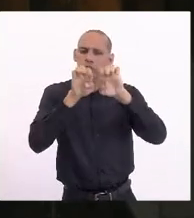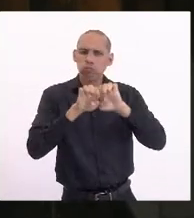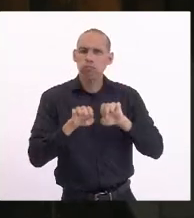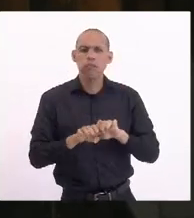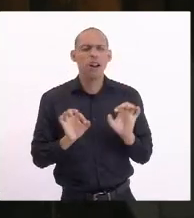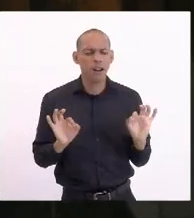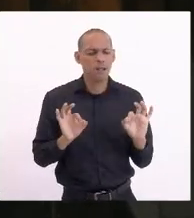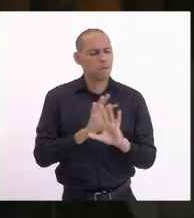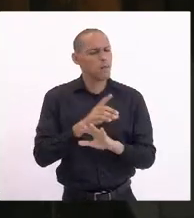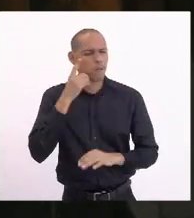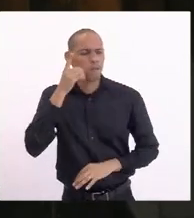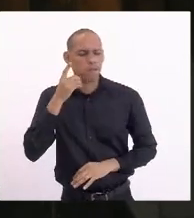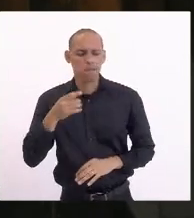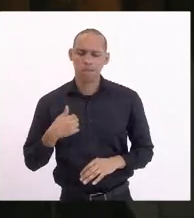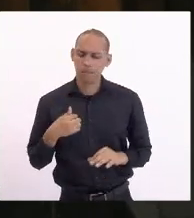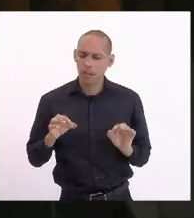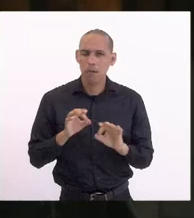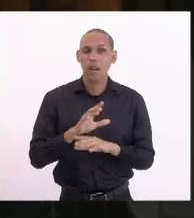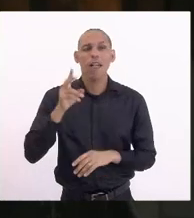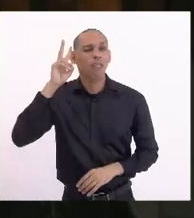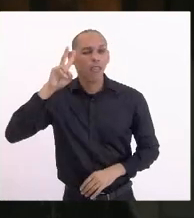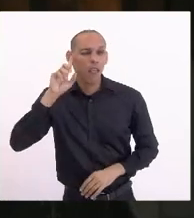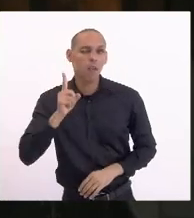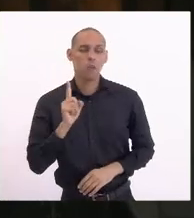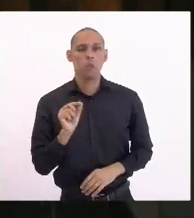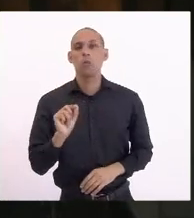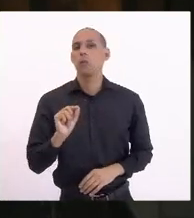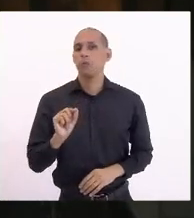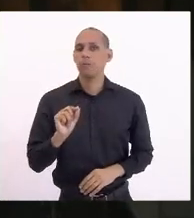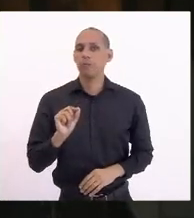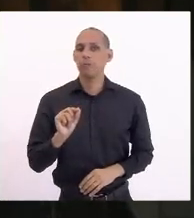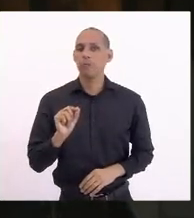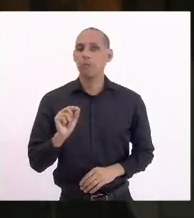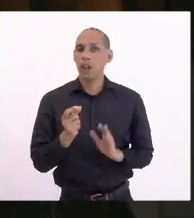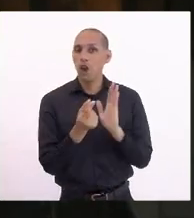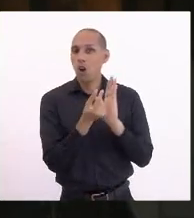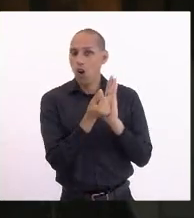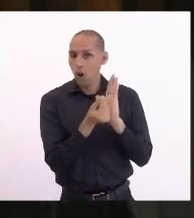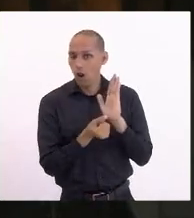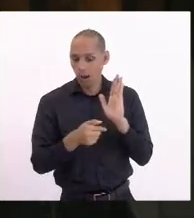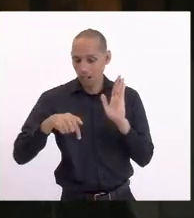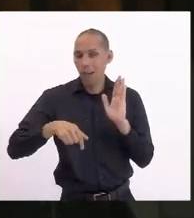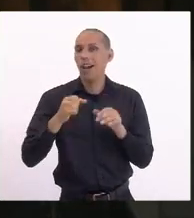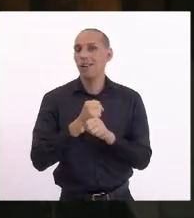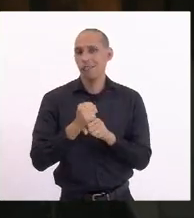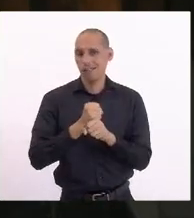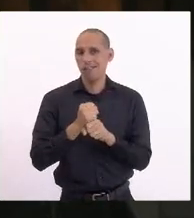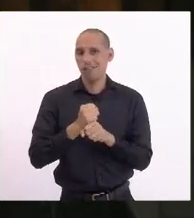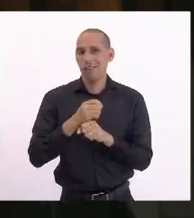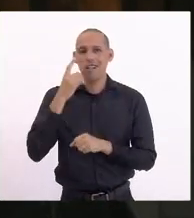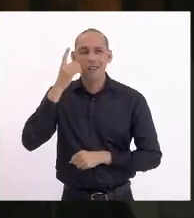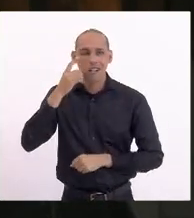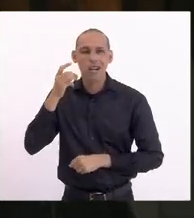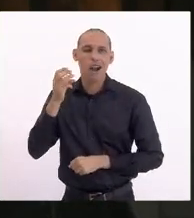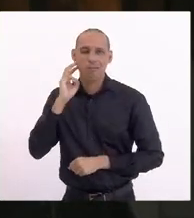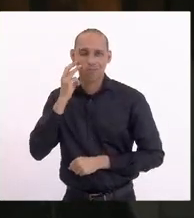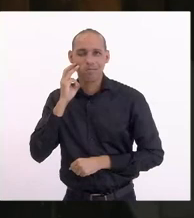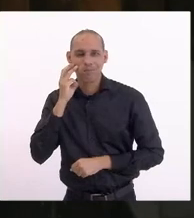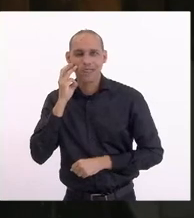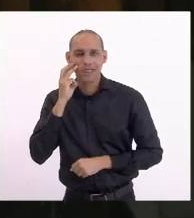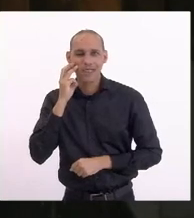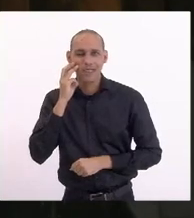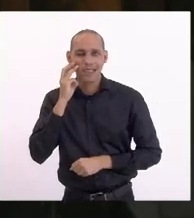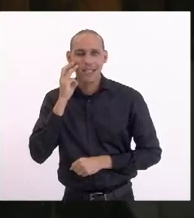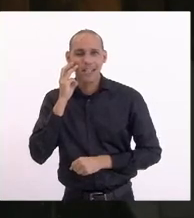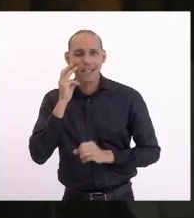terminar, deputada, eu só queria lembrar que no orçamento deste ano, deputado Valdec, no item